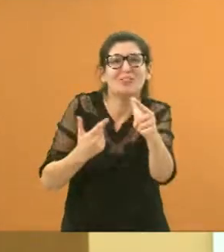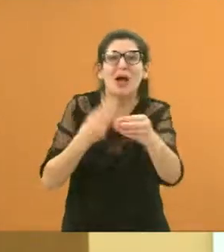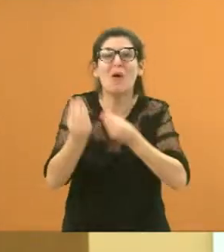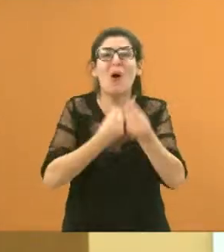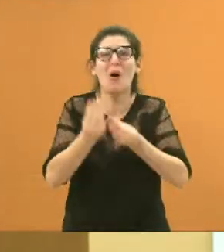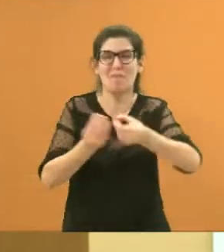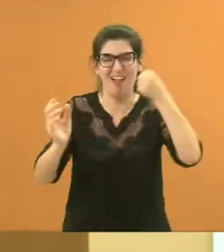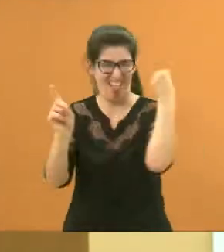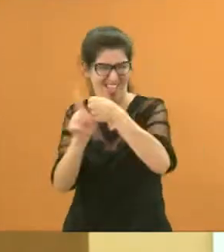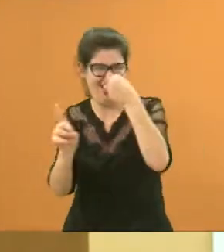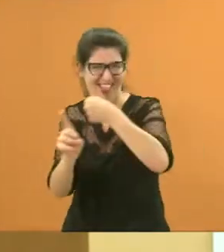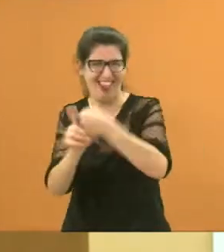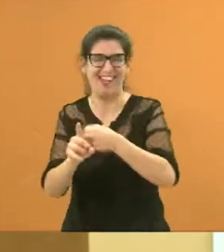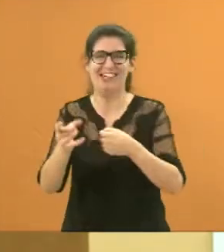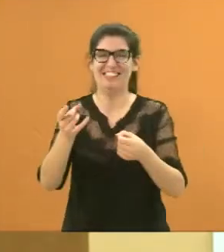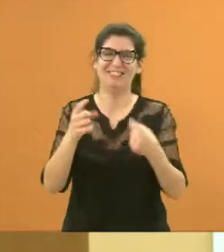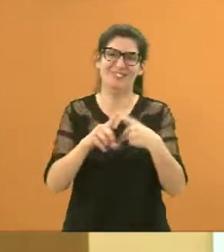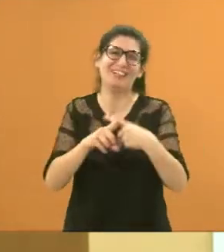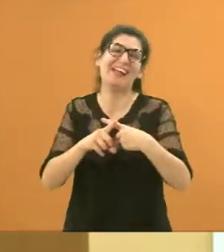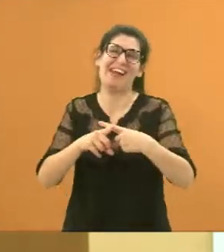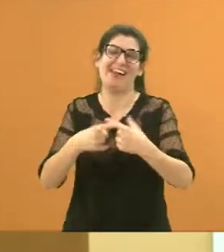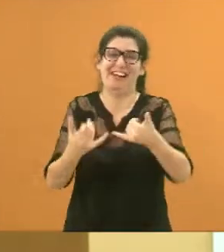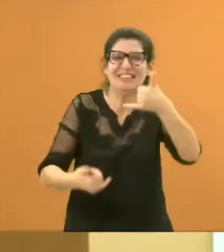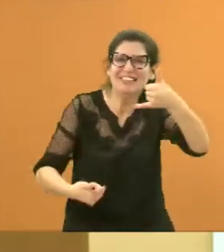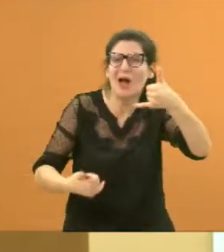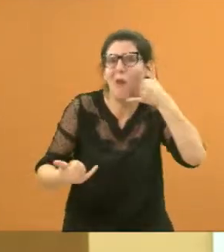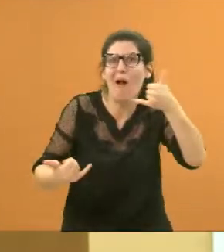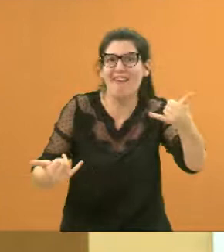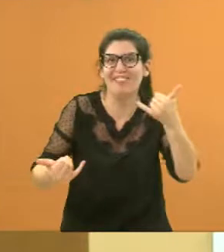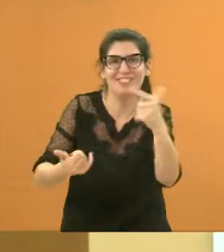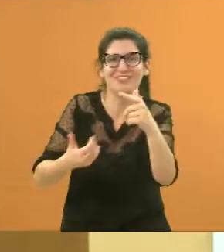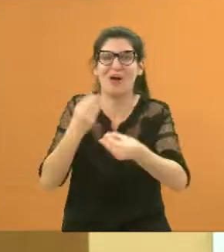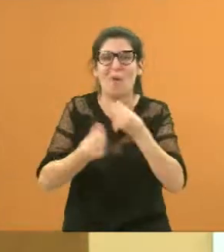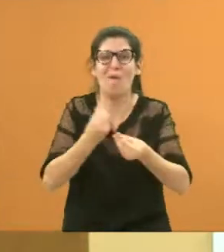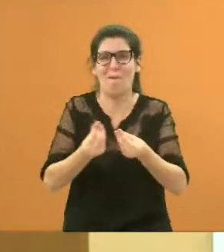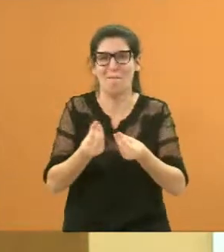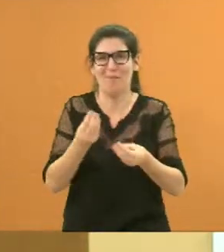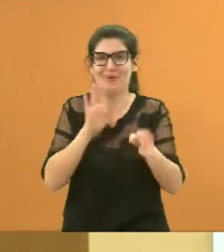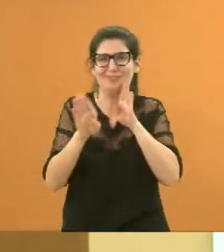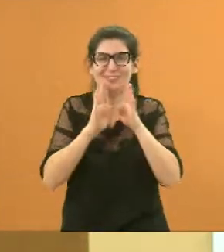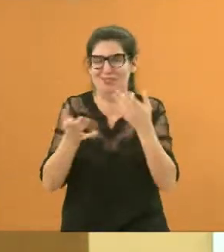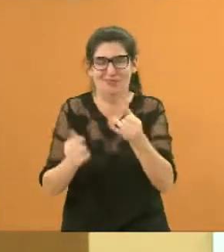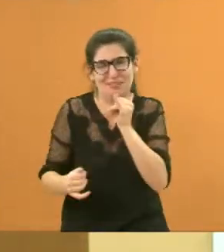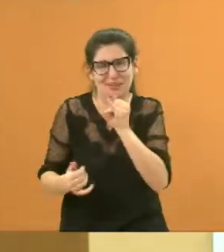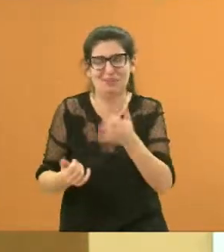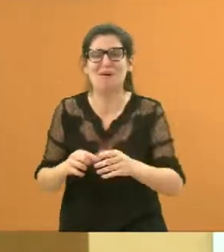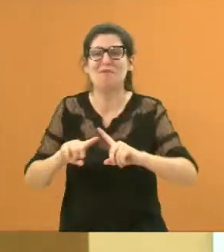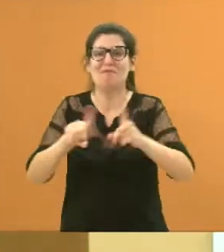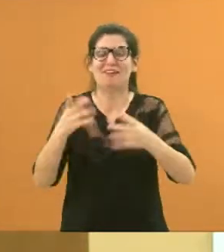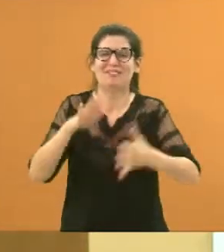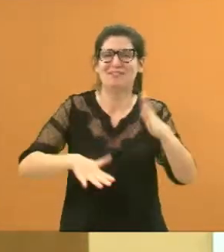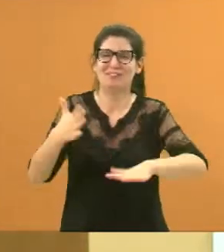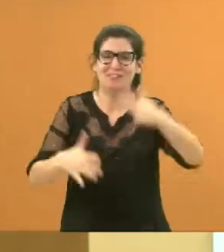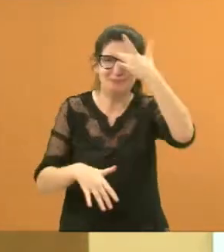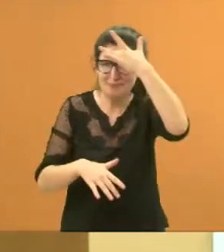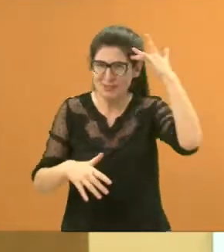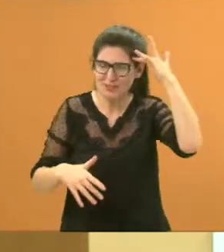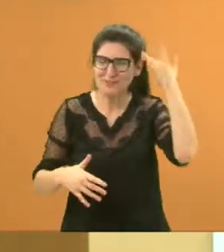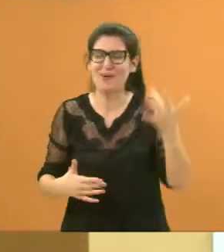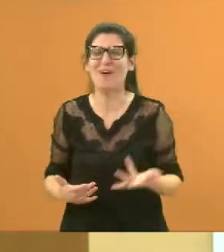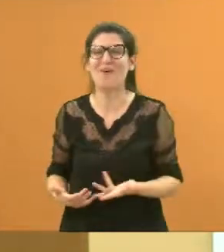que às vezes ultrapassam o limite da razoabilidade. Por conta do quê? As pessoas às vezes fazem